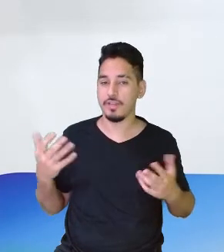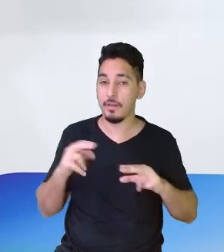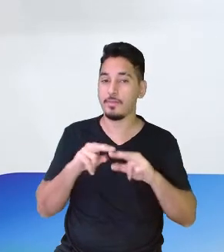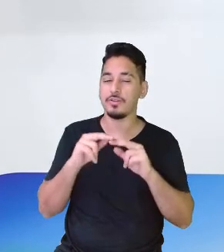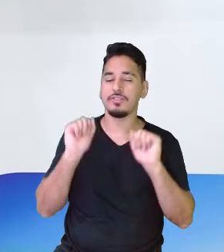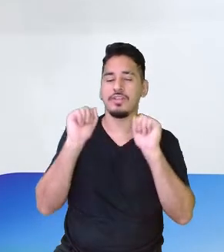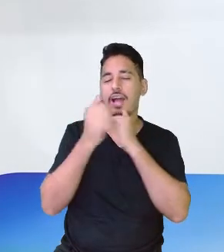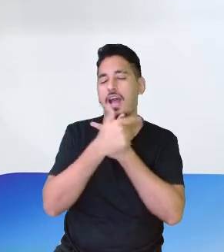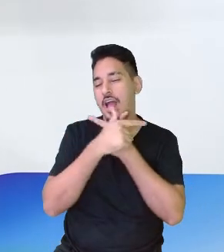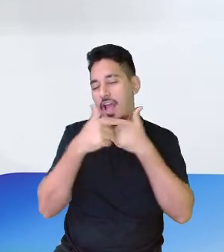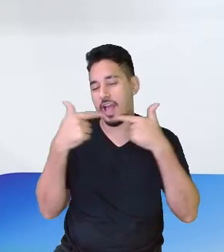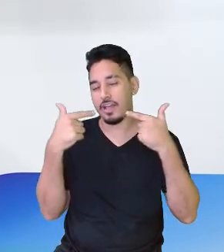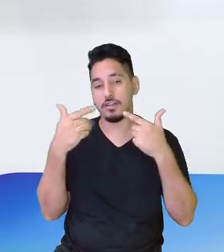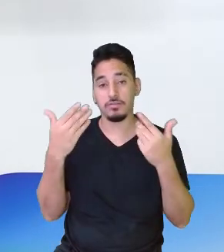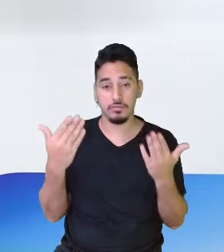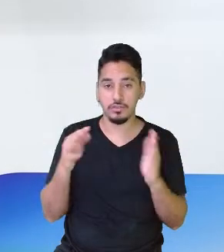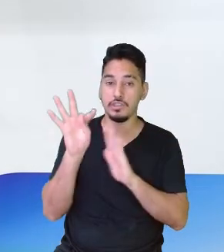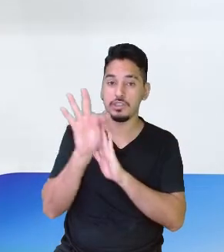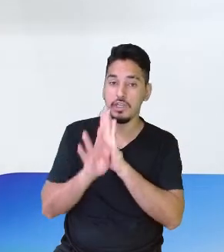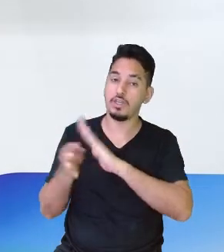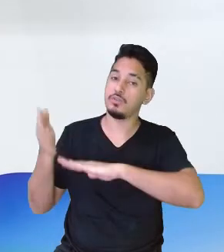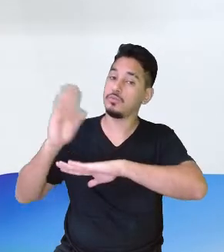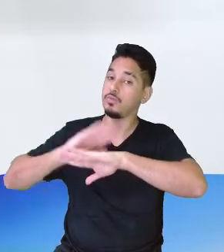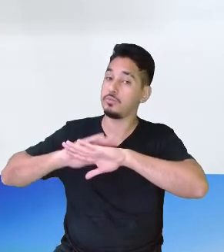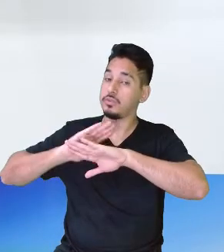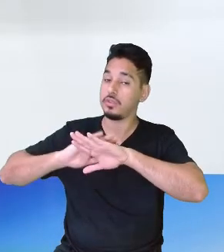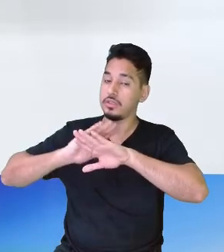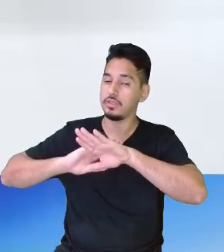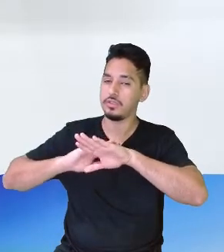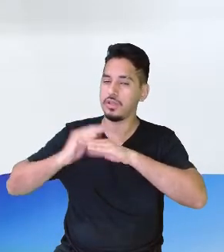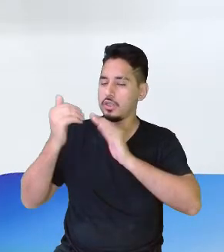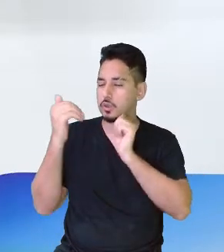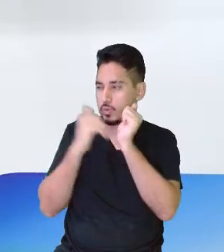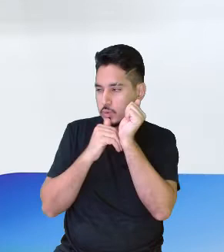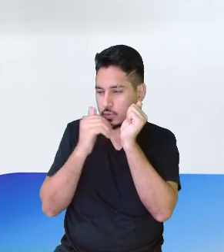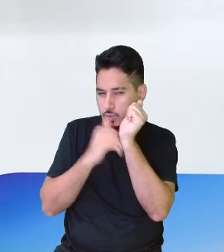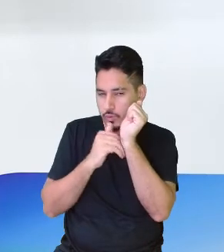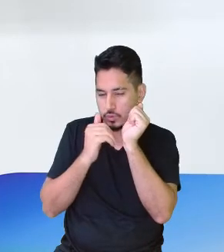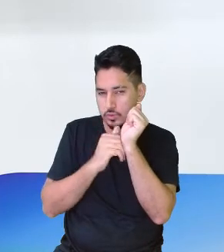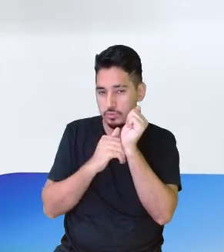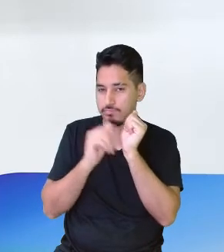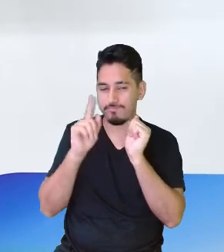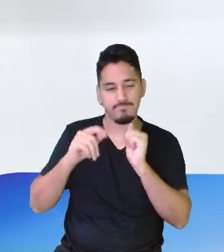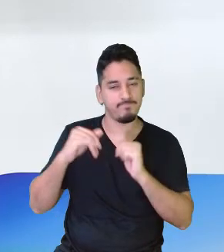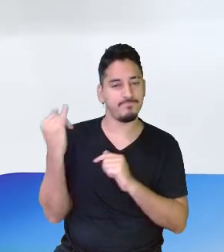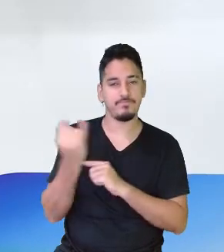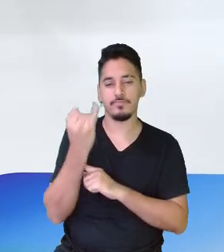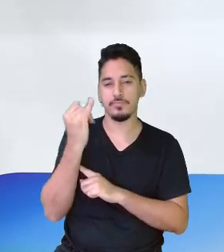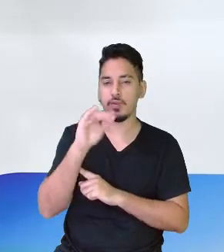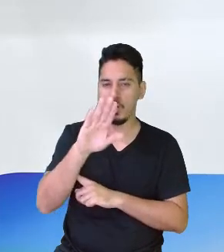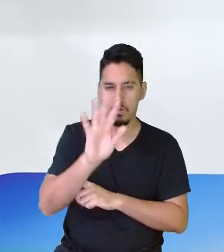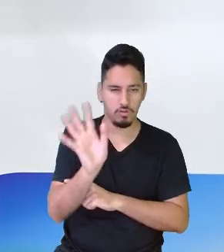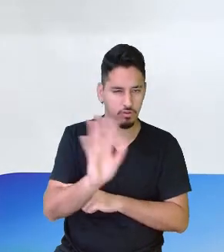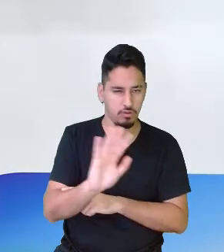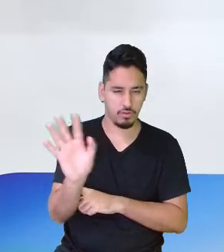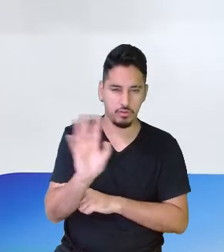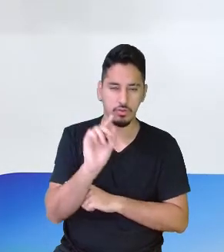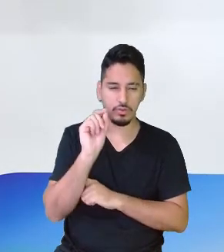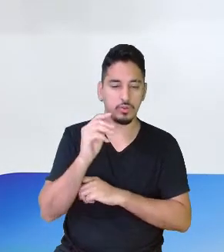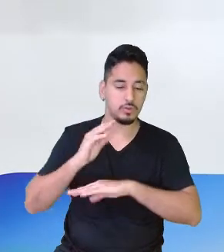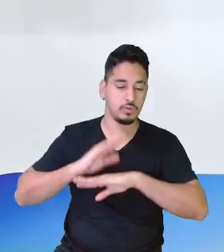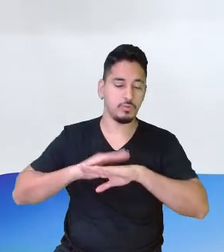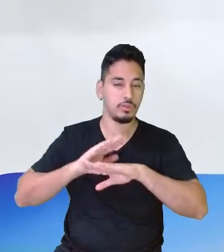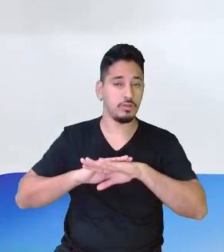graça. Então, esse texto subentendido, esse texto que está escondido, ele é essencial. E não se enganem, o subentendido